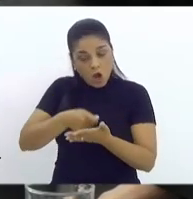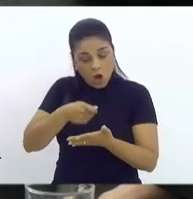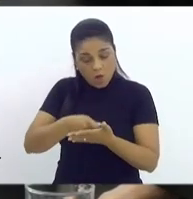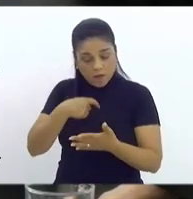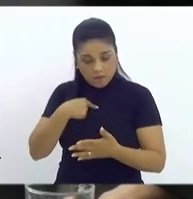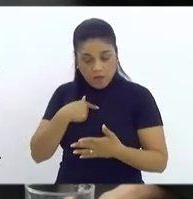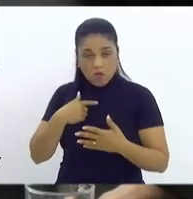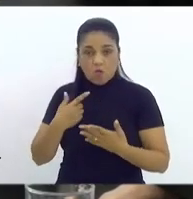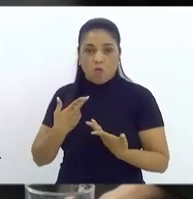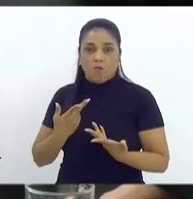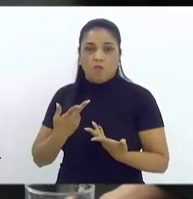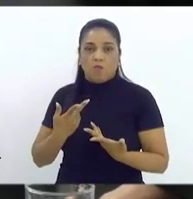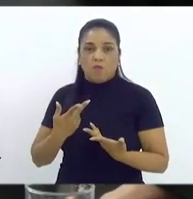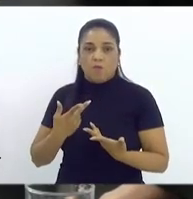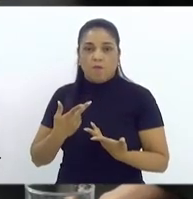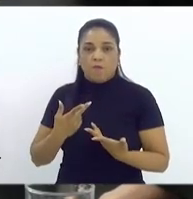relação